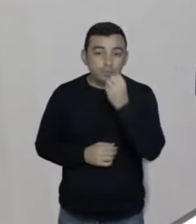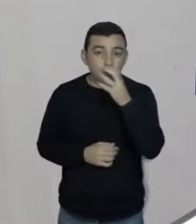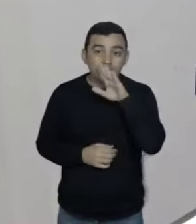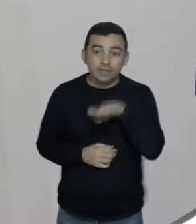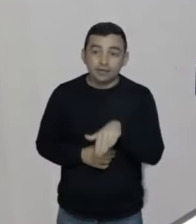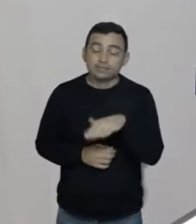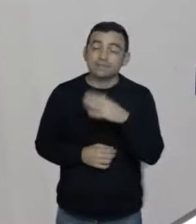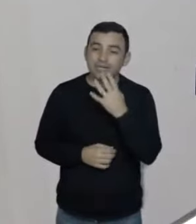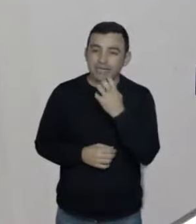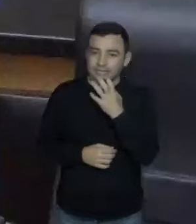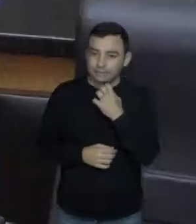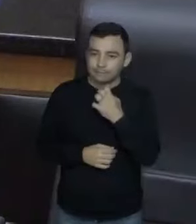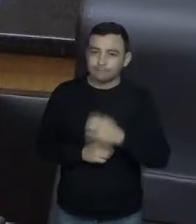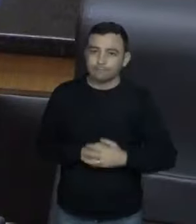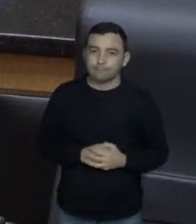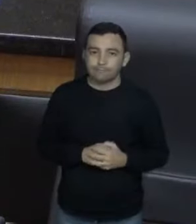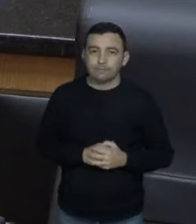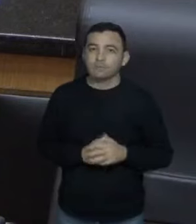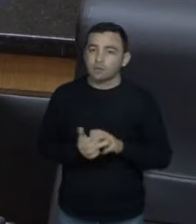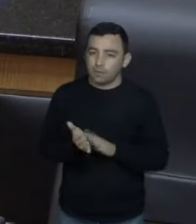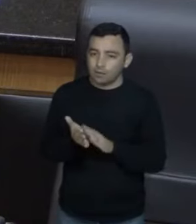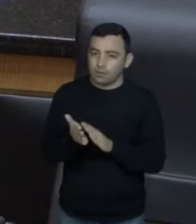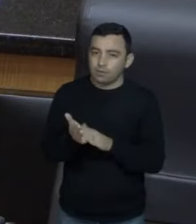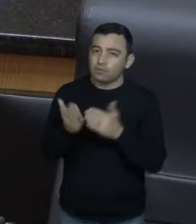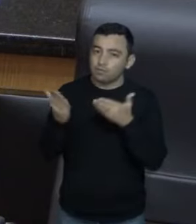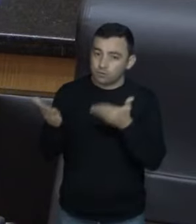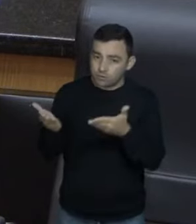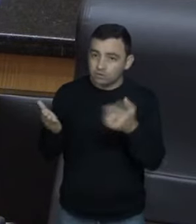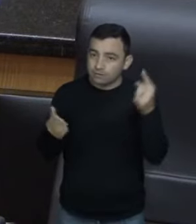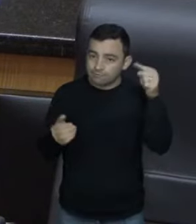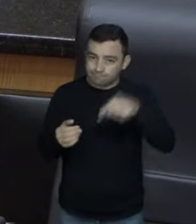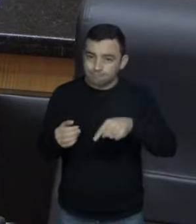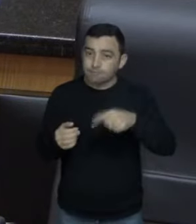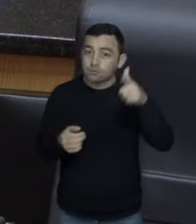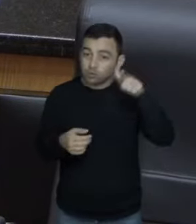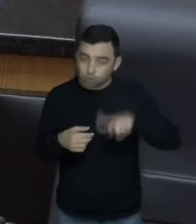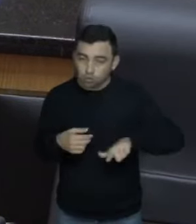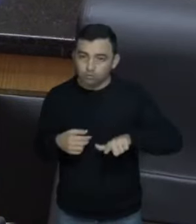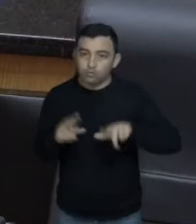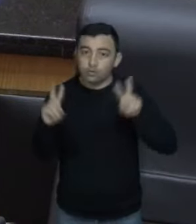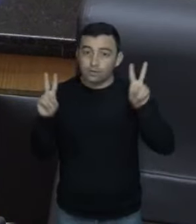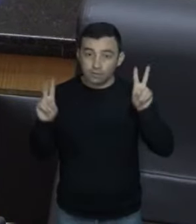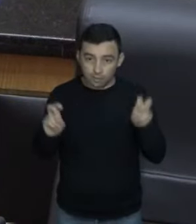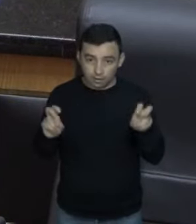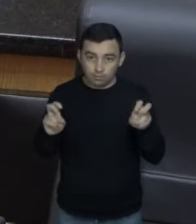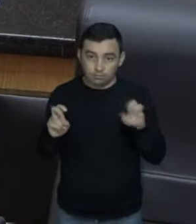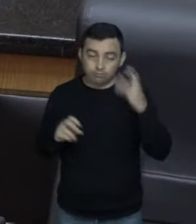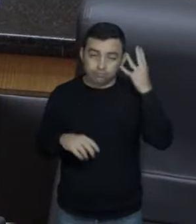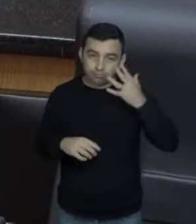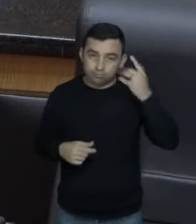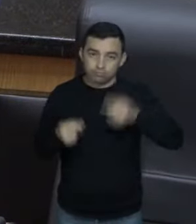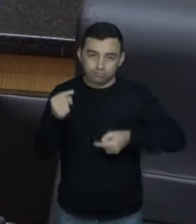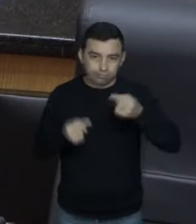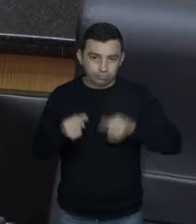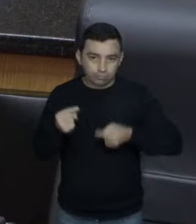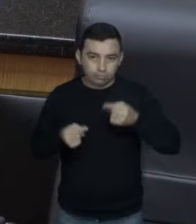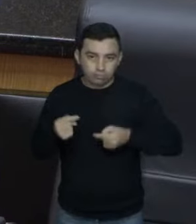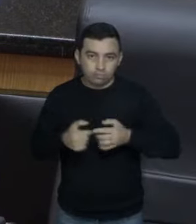Marquito parabenizar por estar trazendo mais uma vez esse assunto essa discussão esse debate